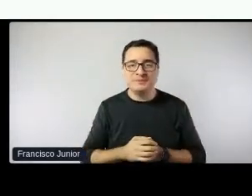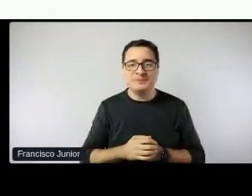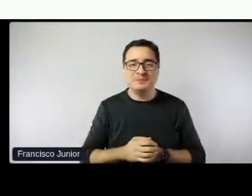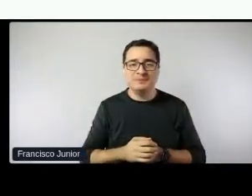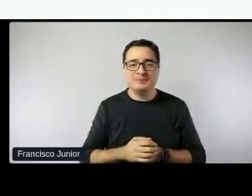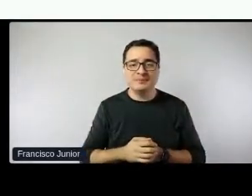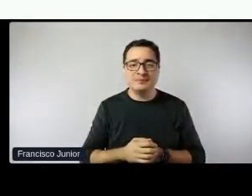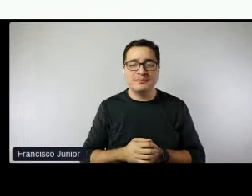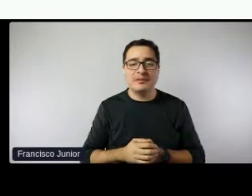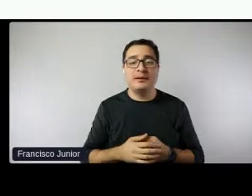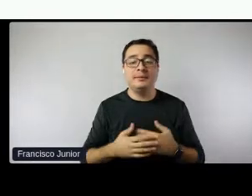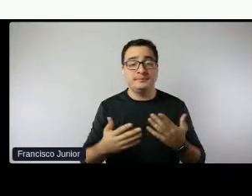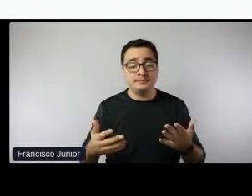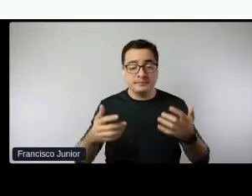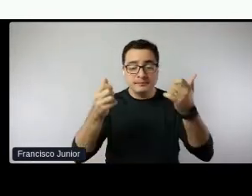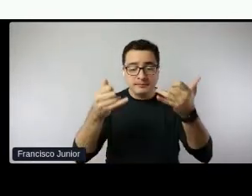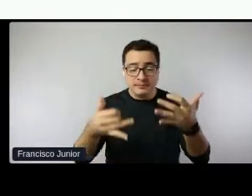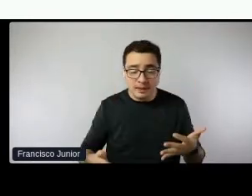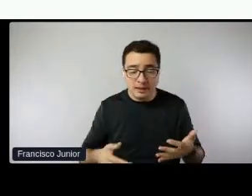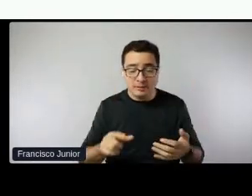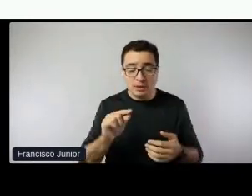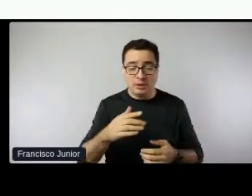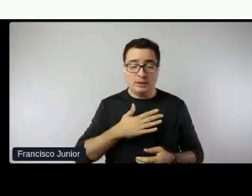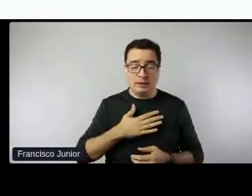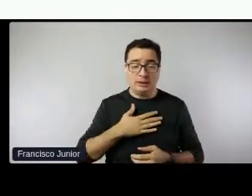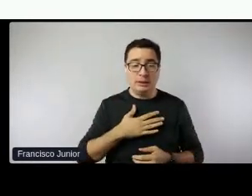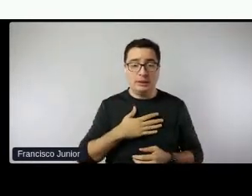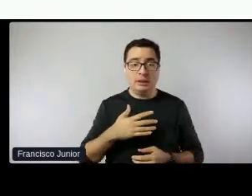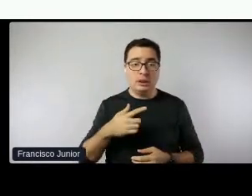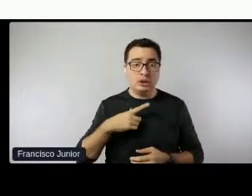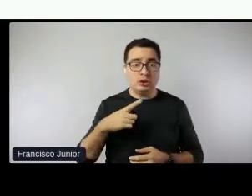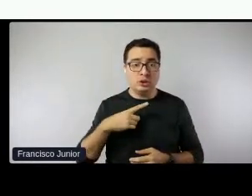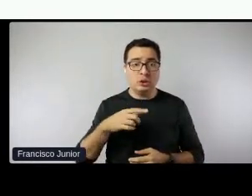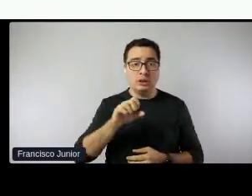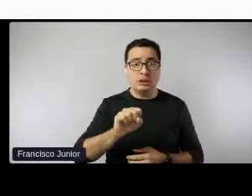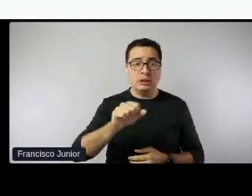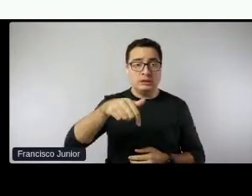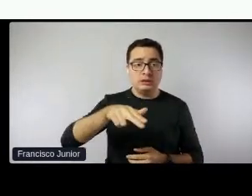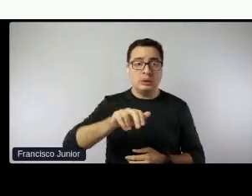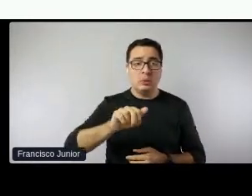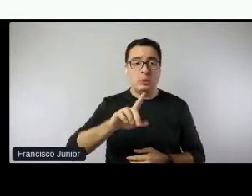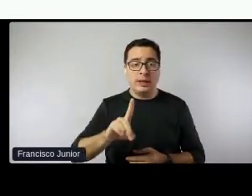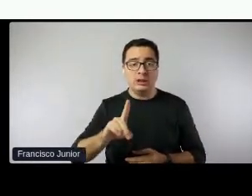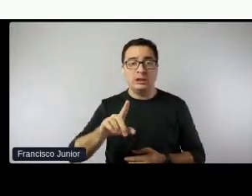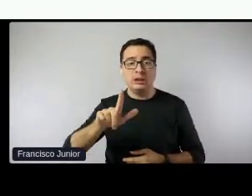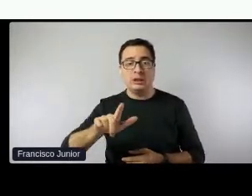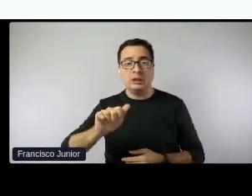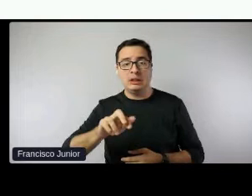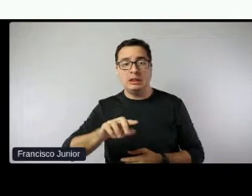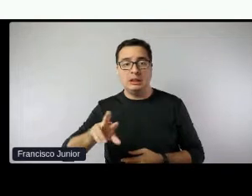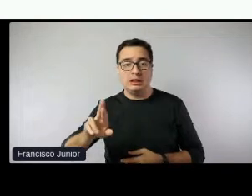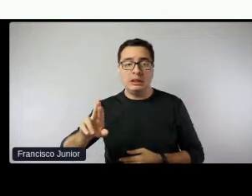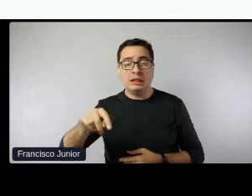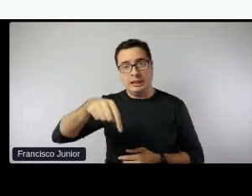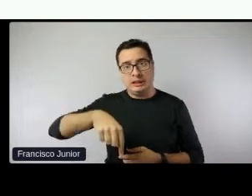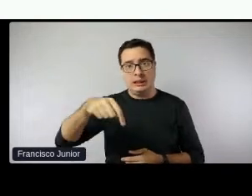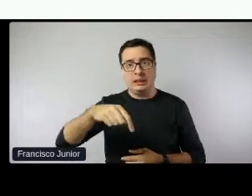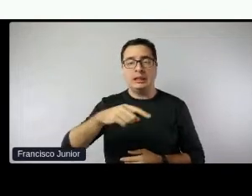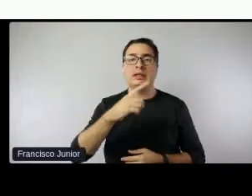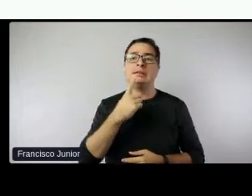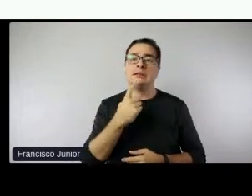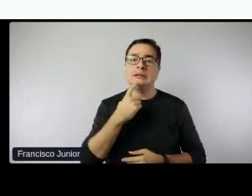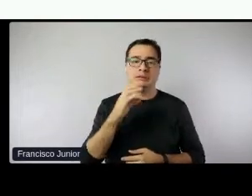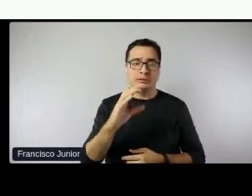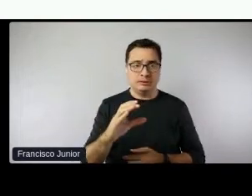Então, falando um pouquinho de mim, eu sou squad leader aqui na CIT, né? Hoje eu sou squad leader